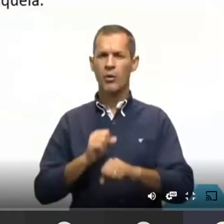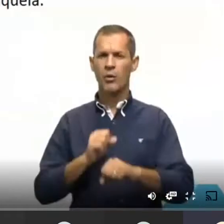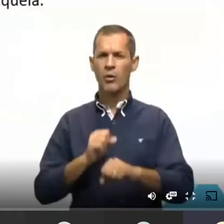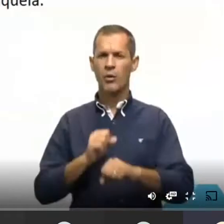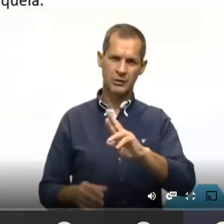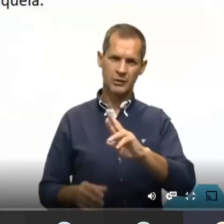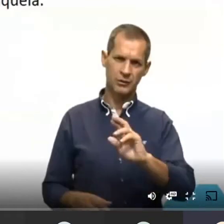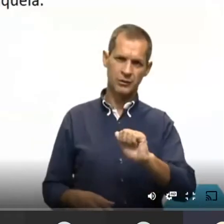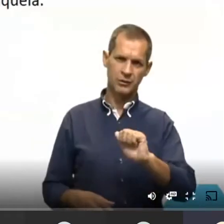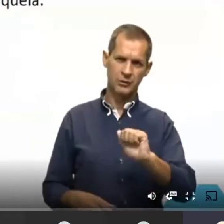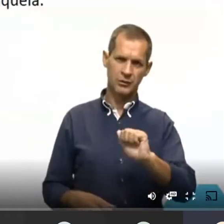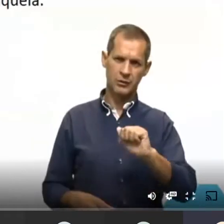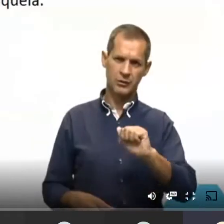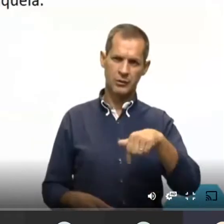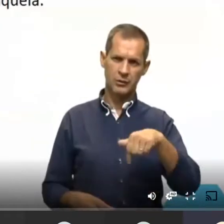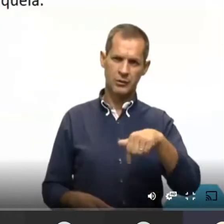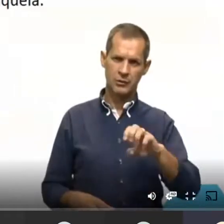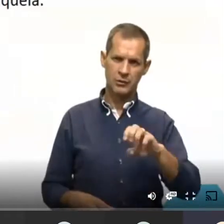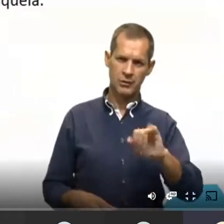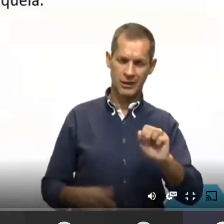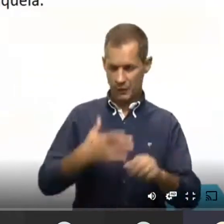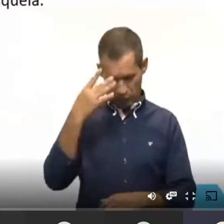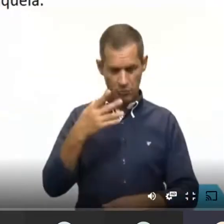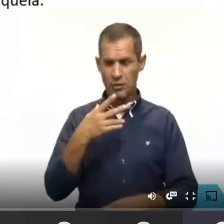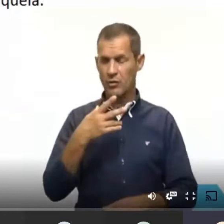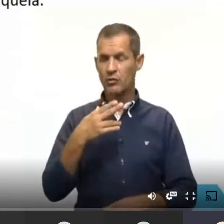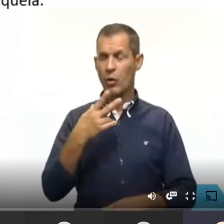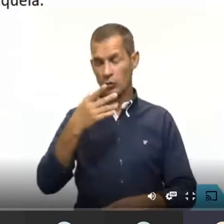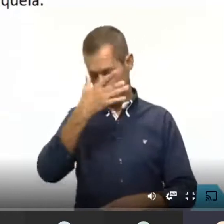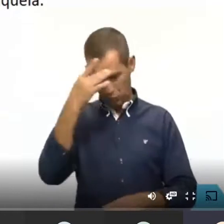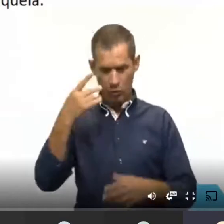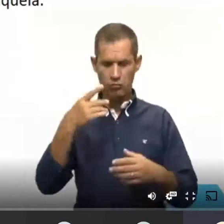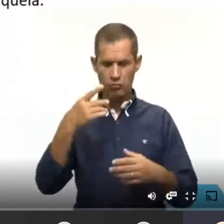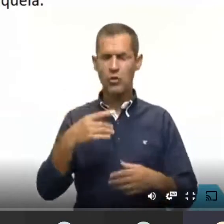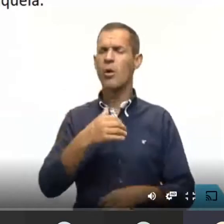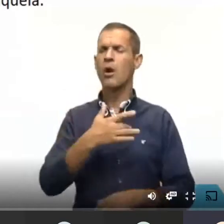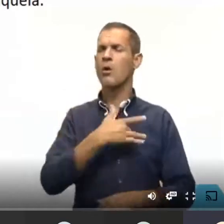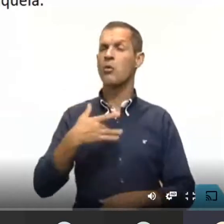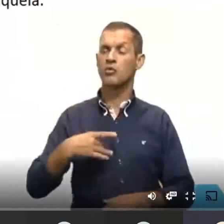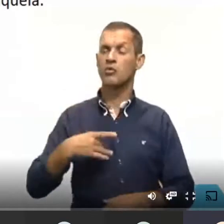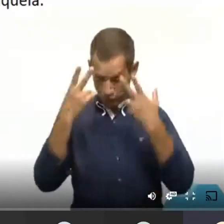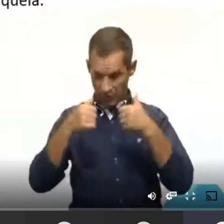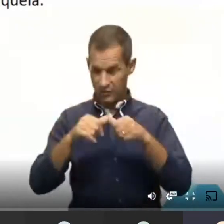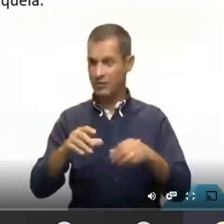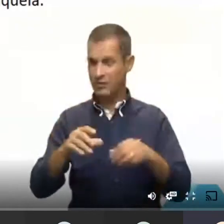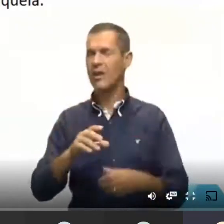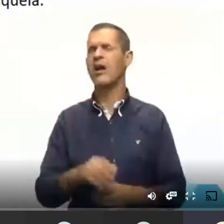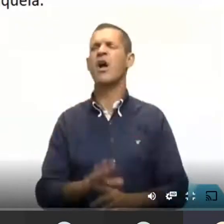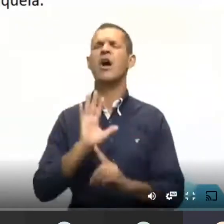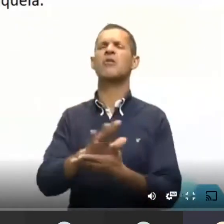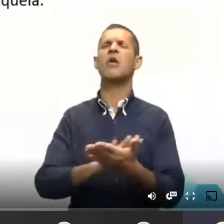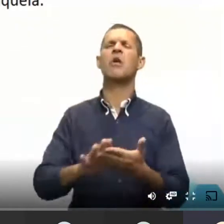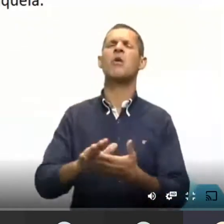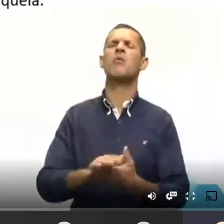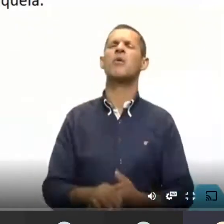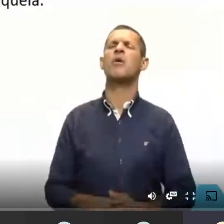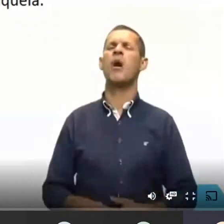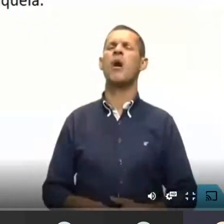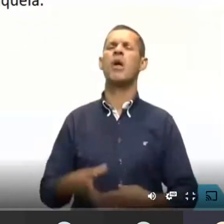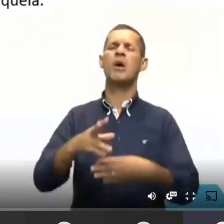traqueia de um indivíduo que não fuma, um indivíduo saudável, um indivíduo normal, que não está acometido por